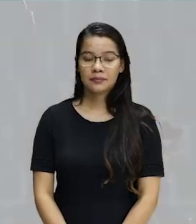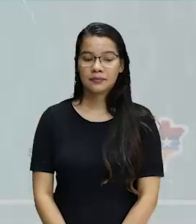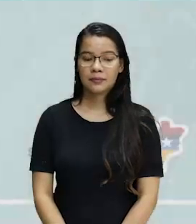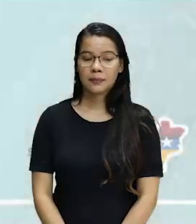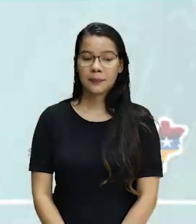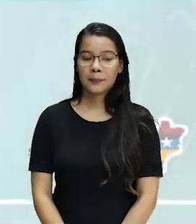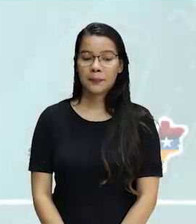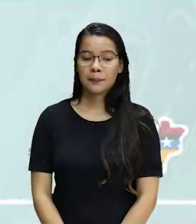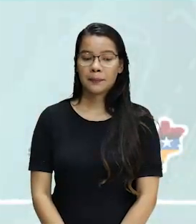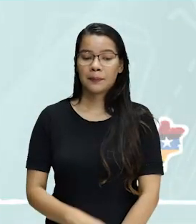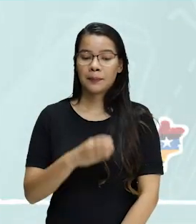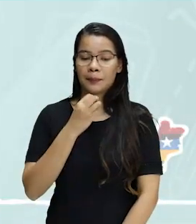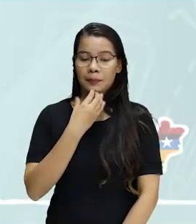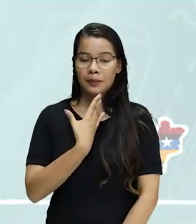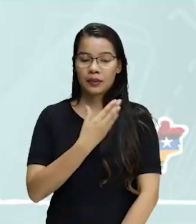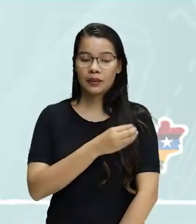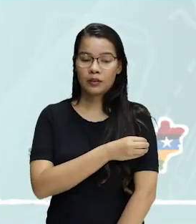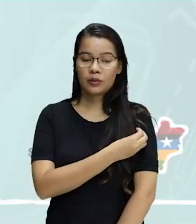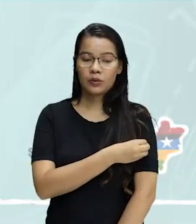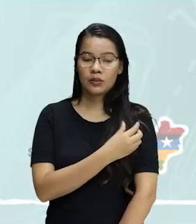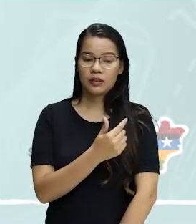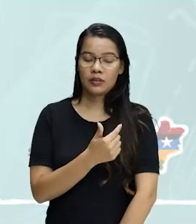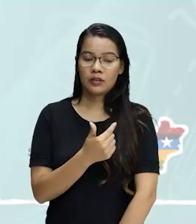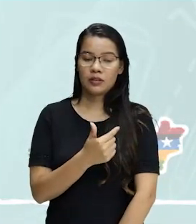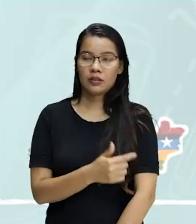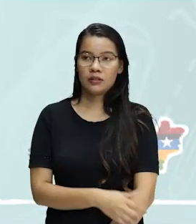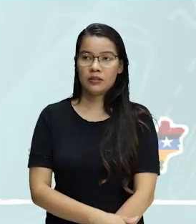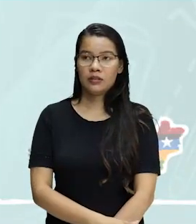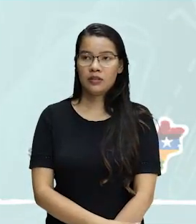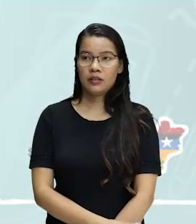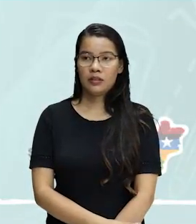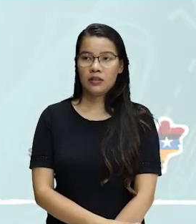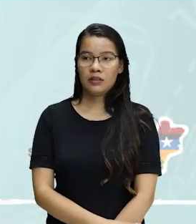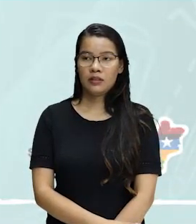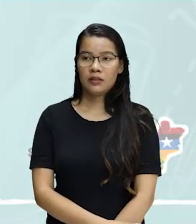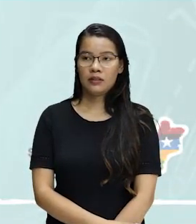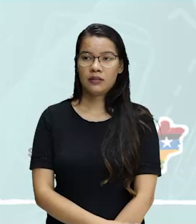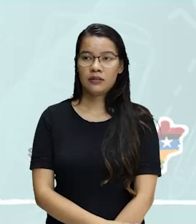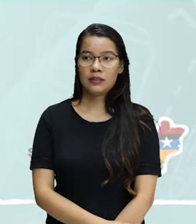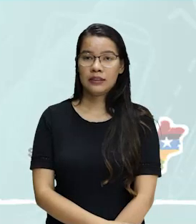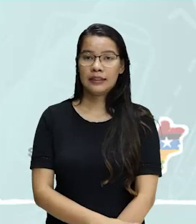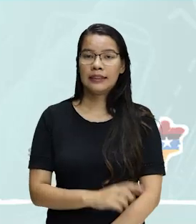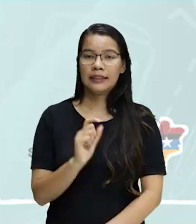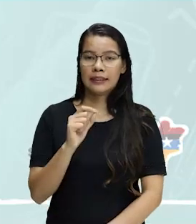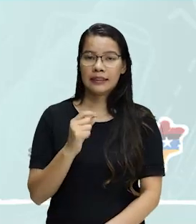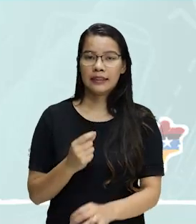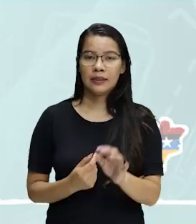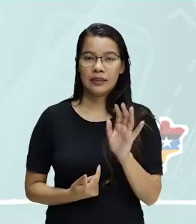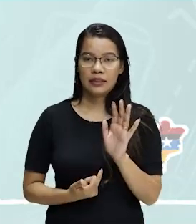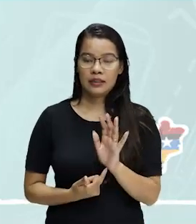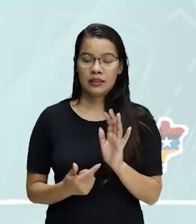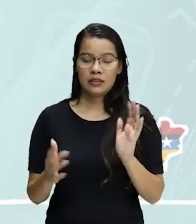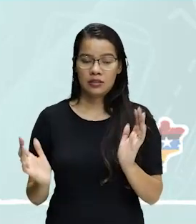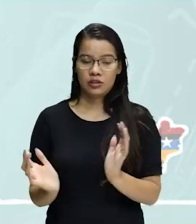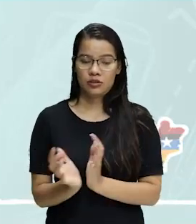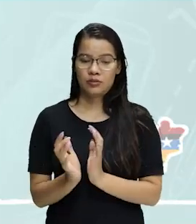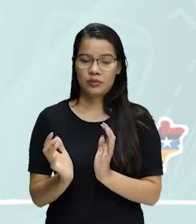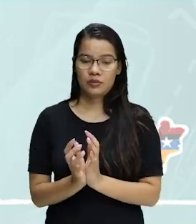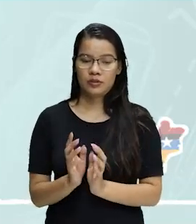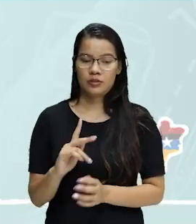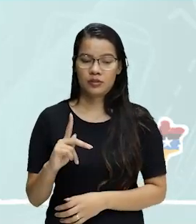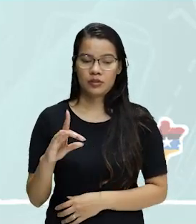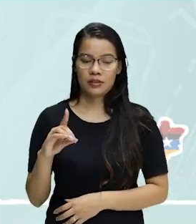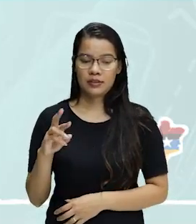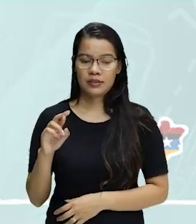Bom, álcools secundários. Bom, o álcool secundário é aquele álcool que apresenta o grupo